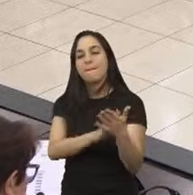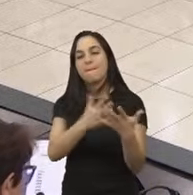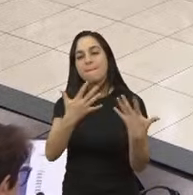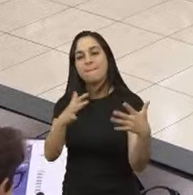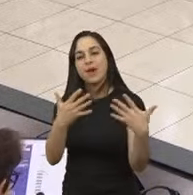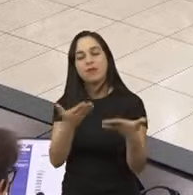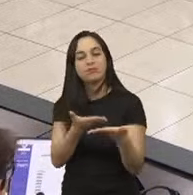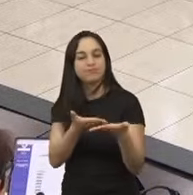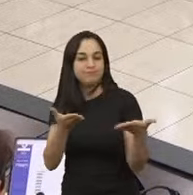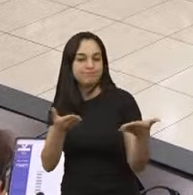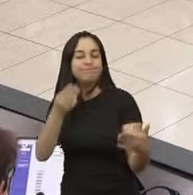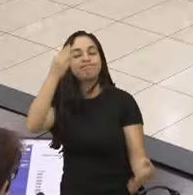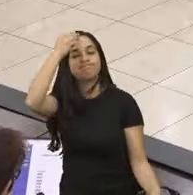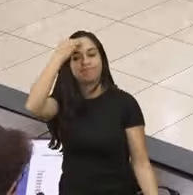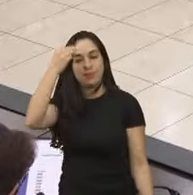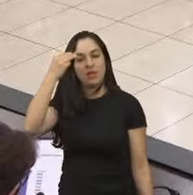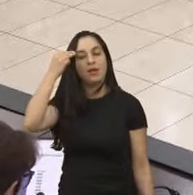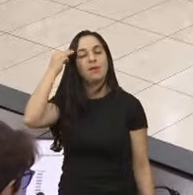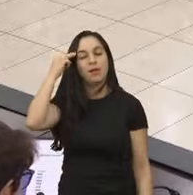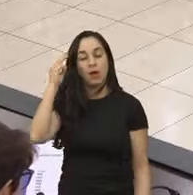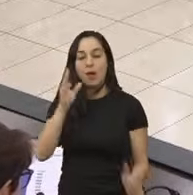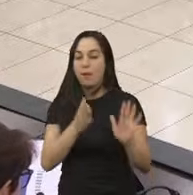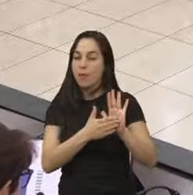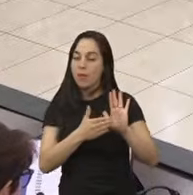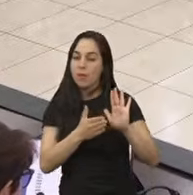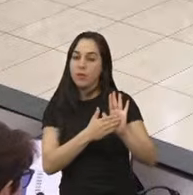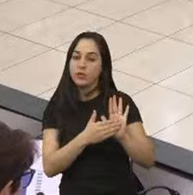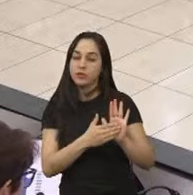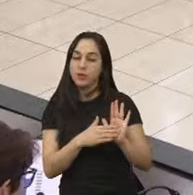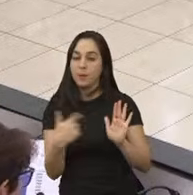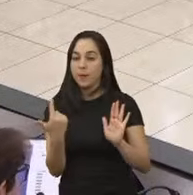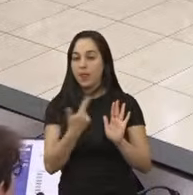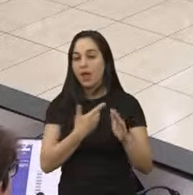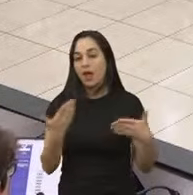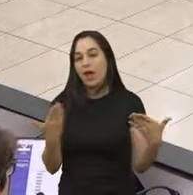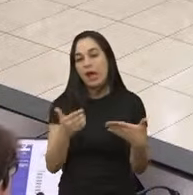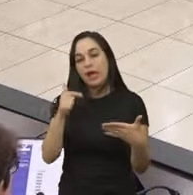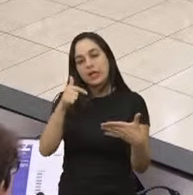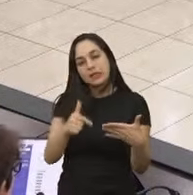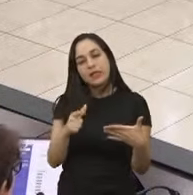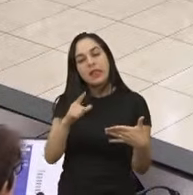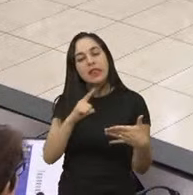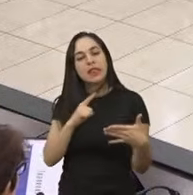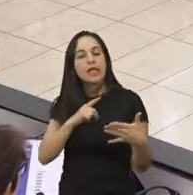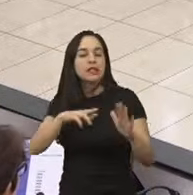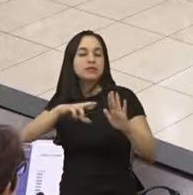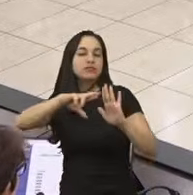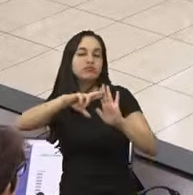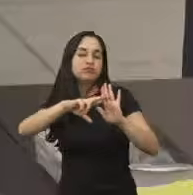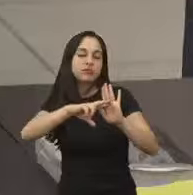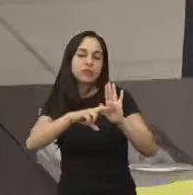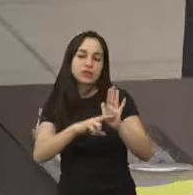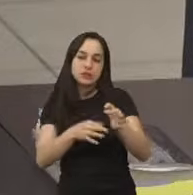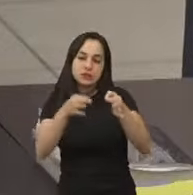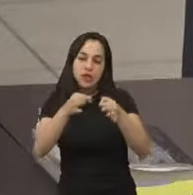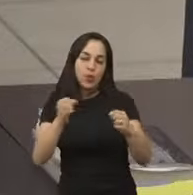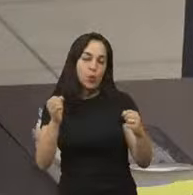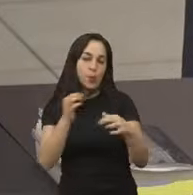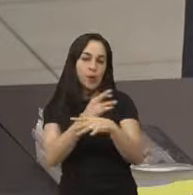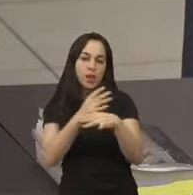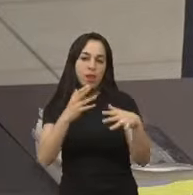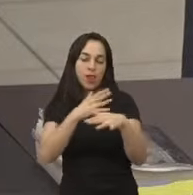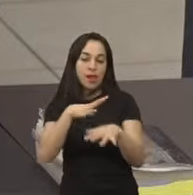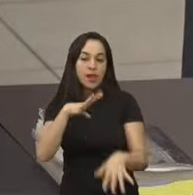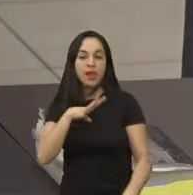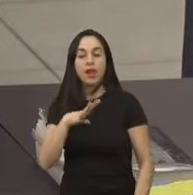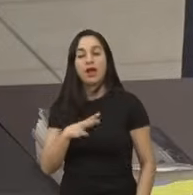Vossa Senhoria, vereadora Maria Amélia, pela propositura. A gente está estabelecendo um padrão urbanístico na cidade. Eu acho importantíssimo a gente